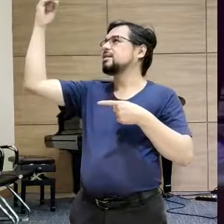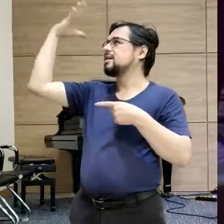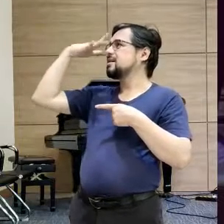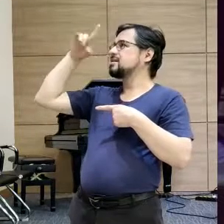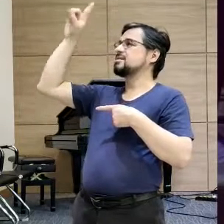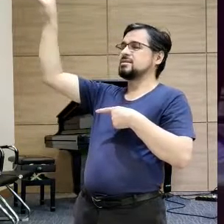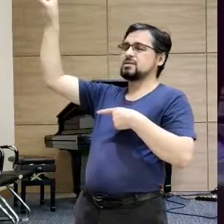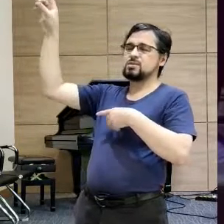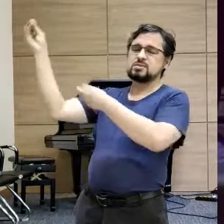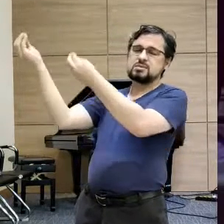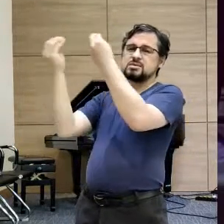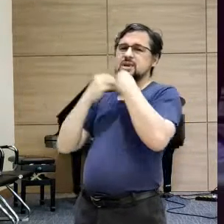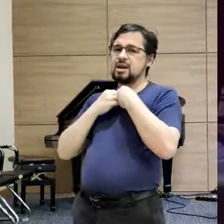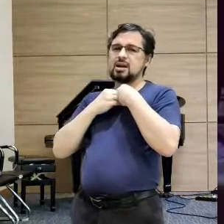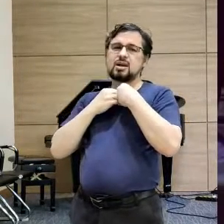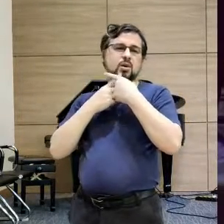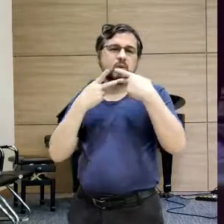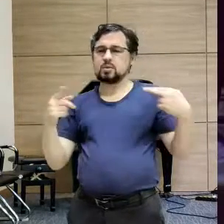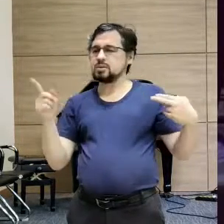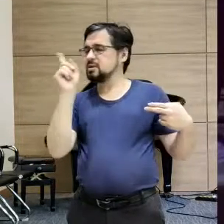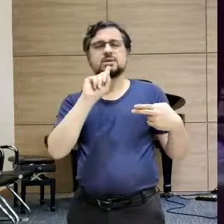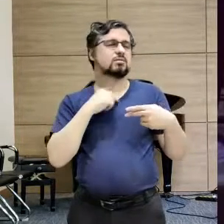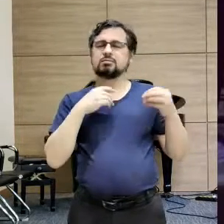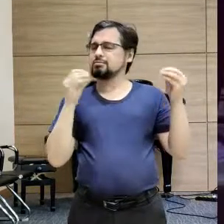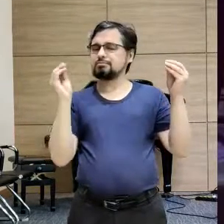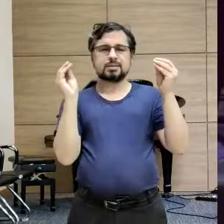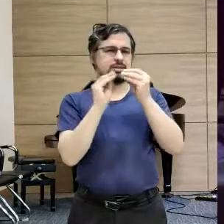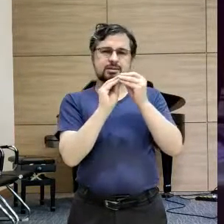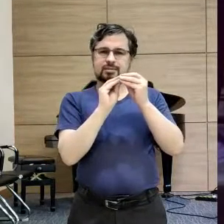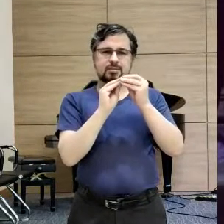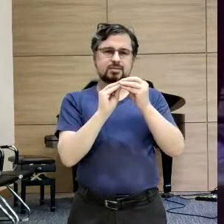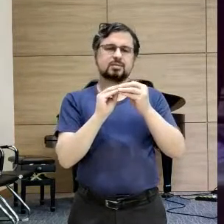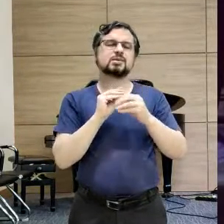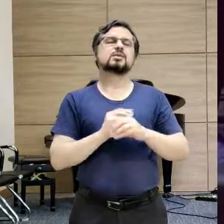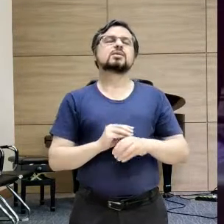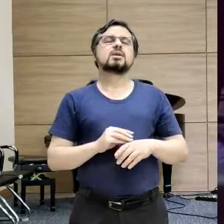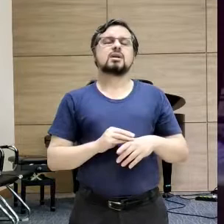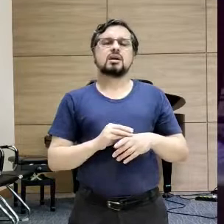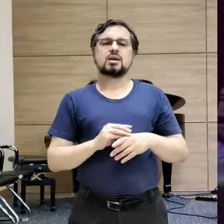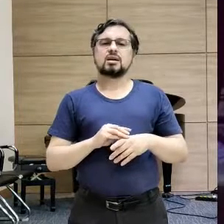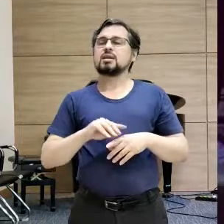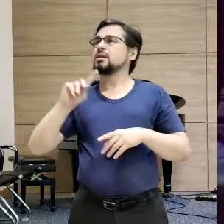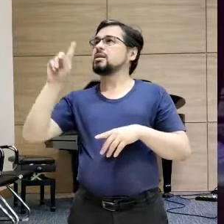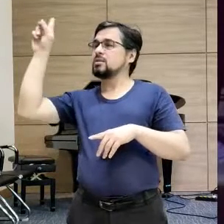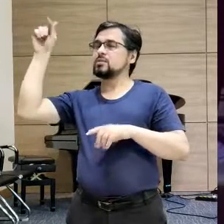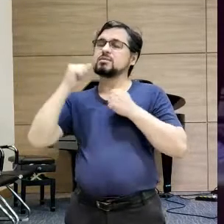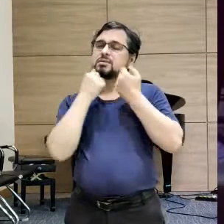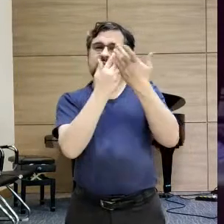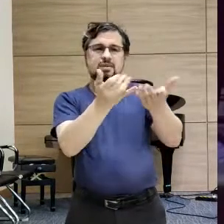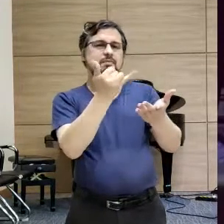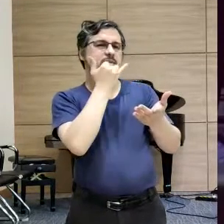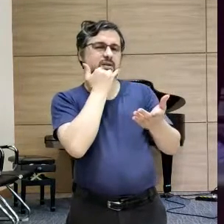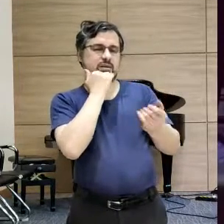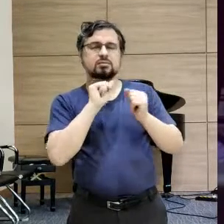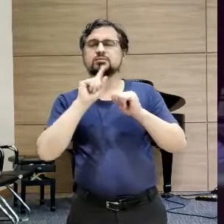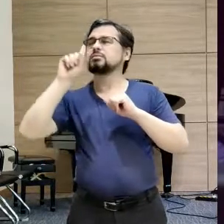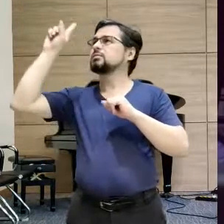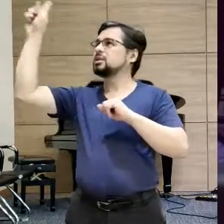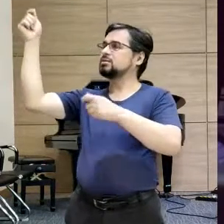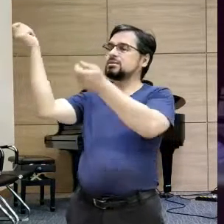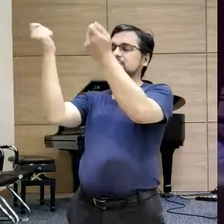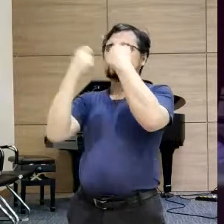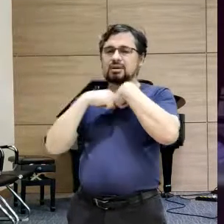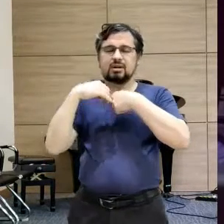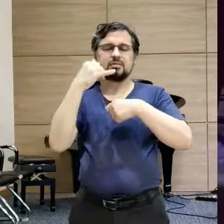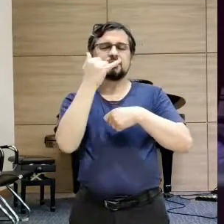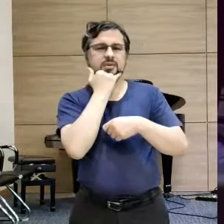merecia. Aqui Deus vai dar a Davi o perdão, isso ele não merecia. Assim como ele deu a você o perdão e a salvação, o que você não merecia, e o que eu